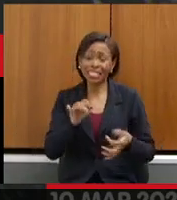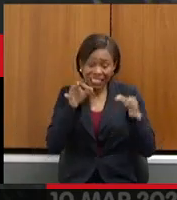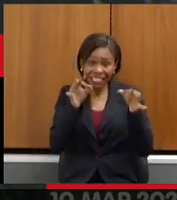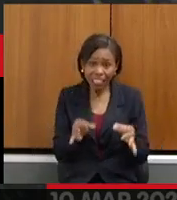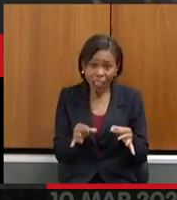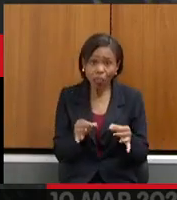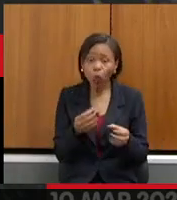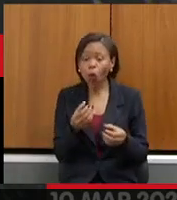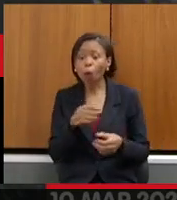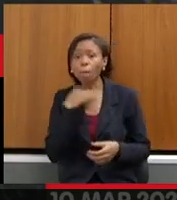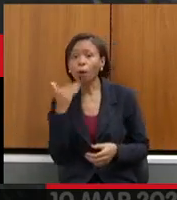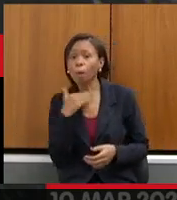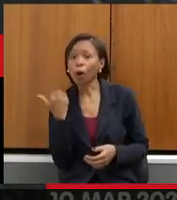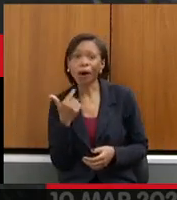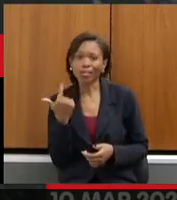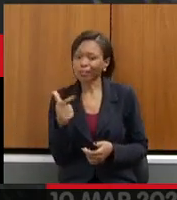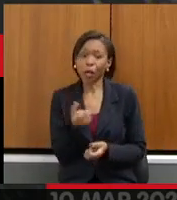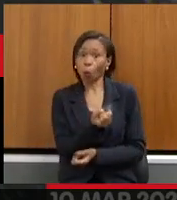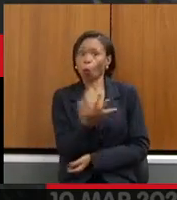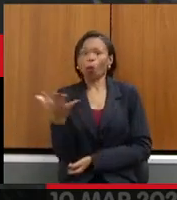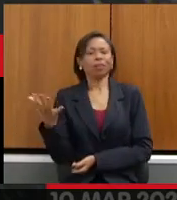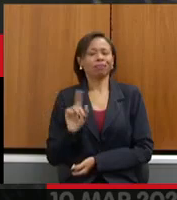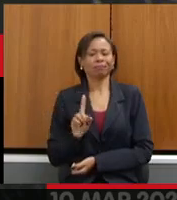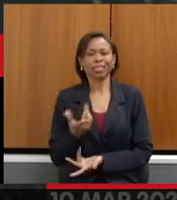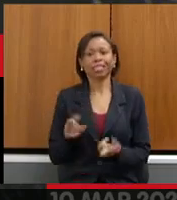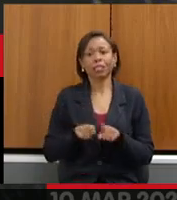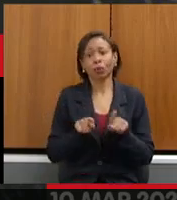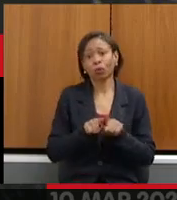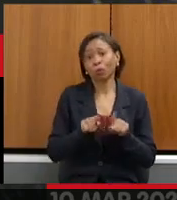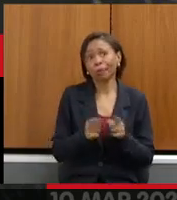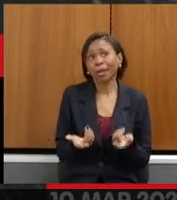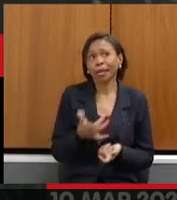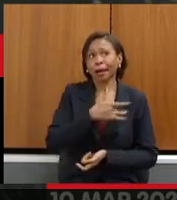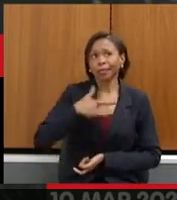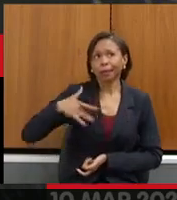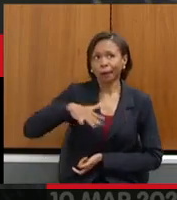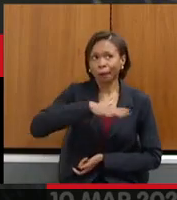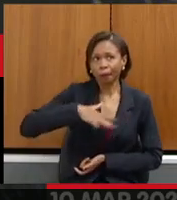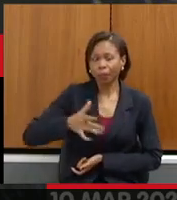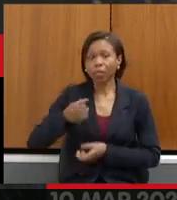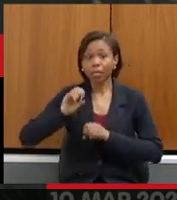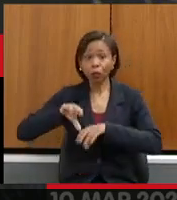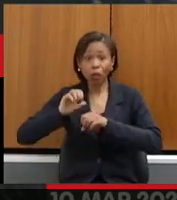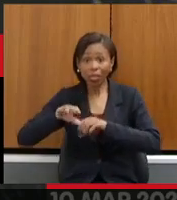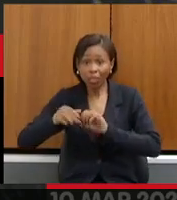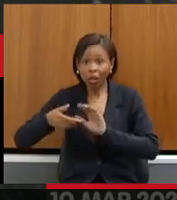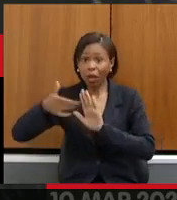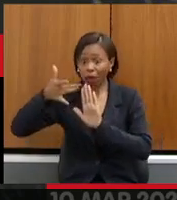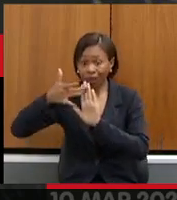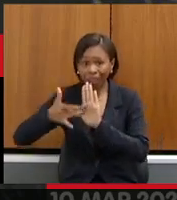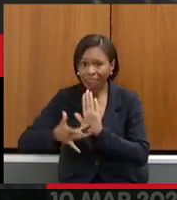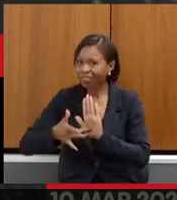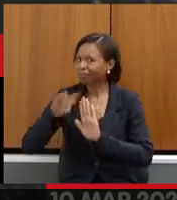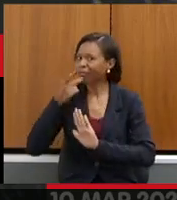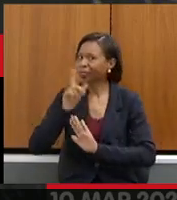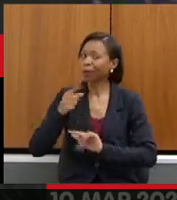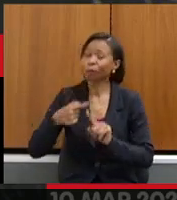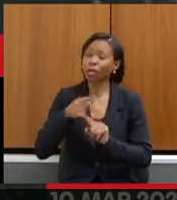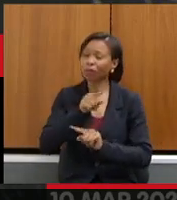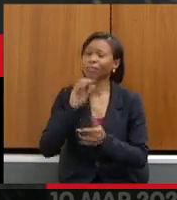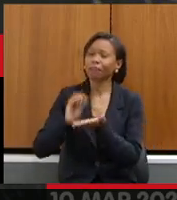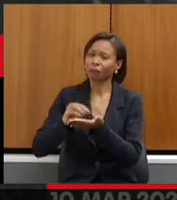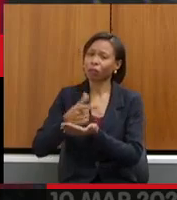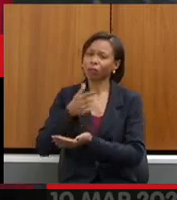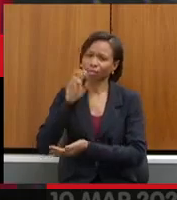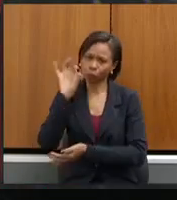tivesse dado certo posso cumpriremos o menino constitucional e saúde e educação e vou nem falar da falta de educação que vocês também não comprei os 25 porcento Então essas